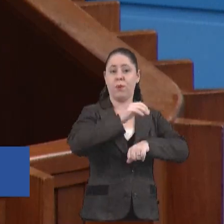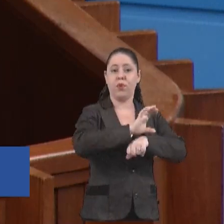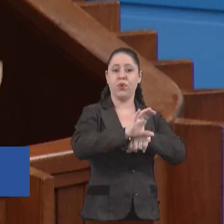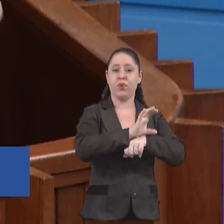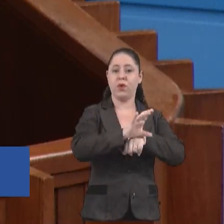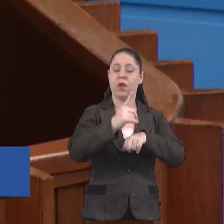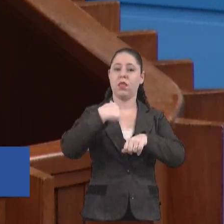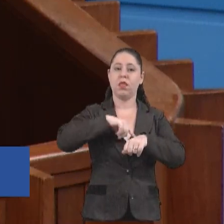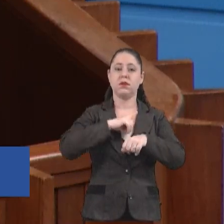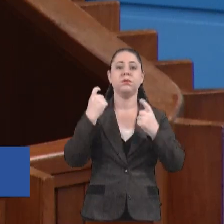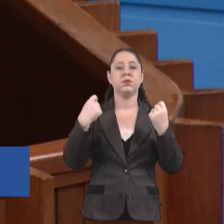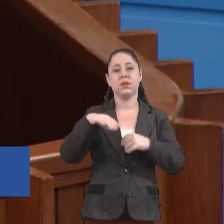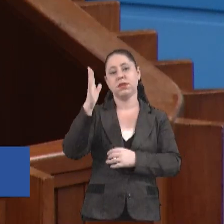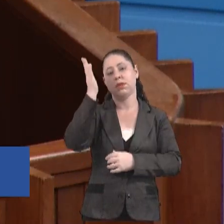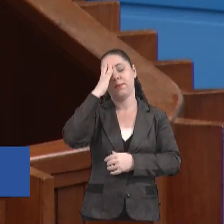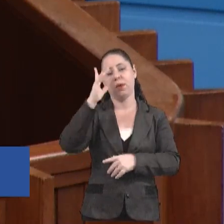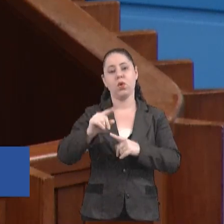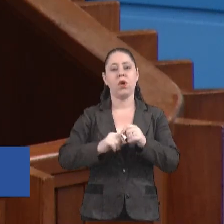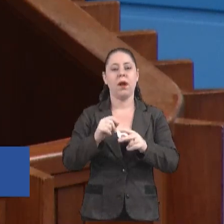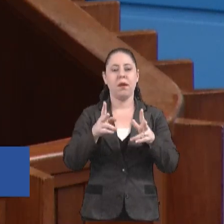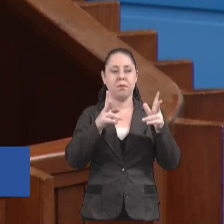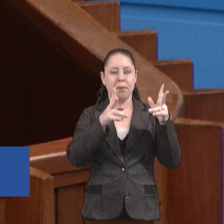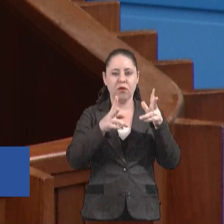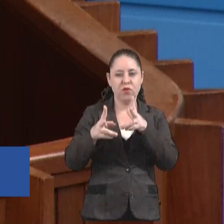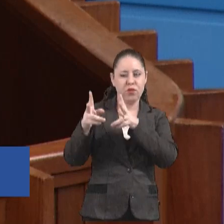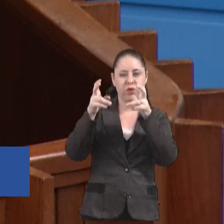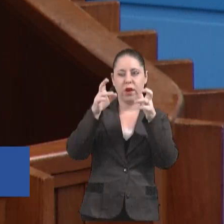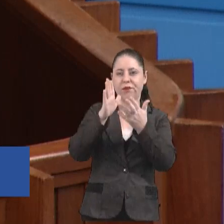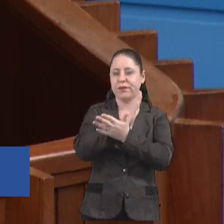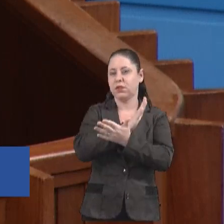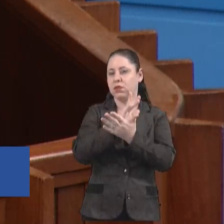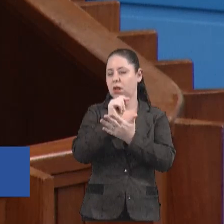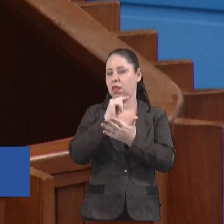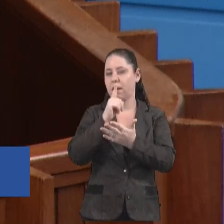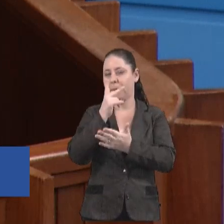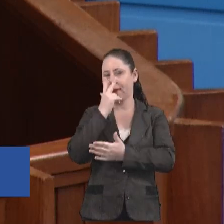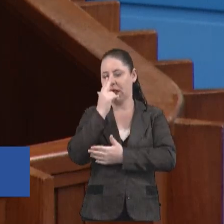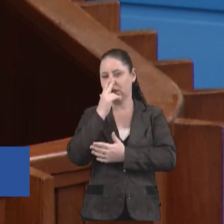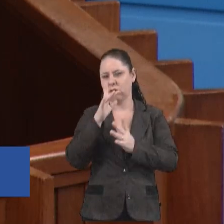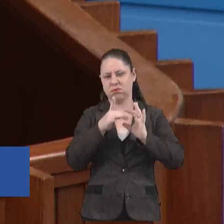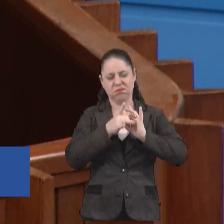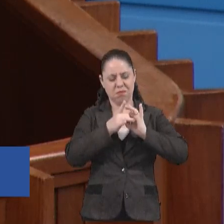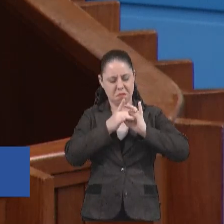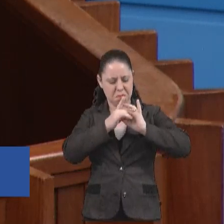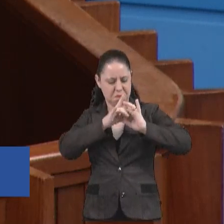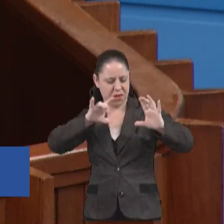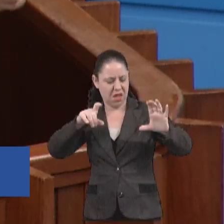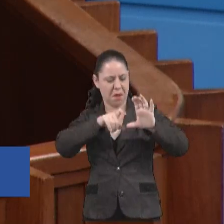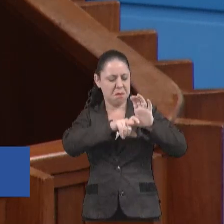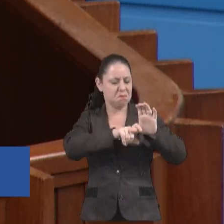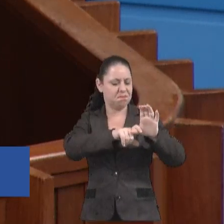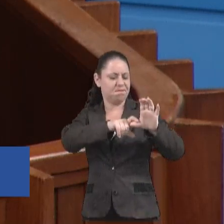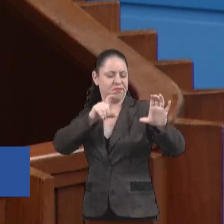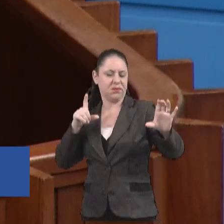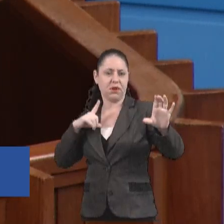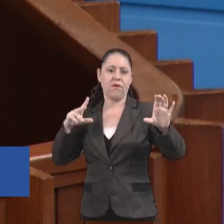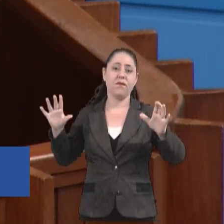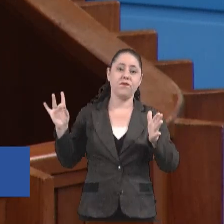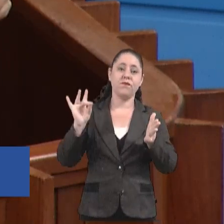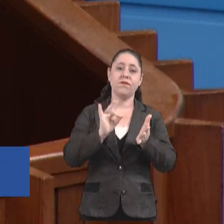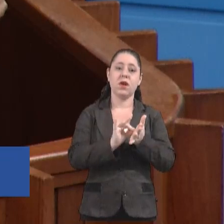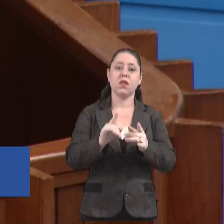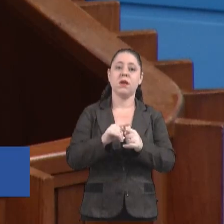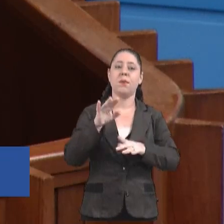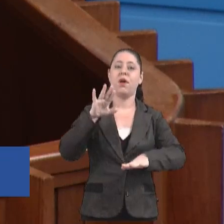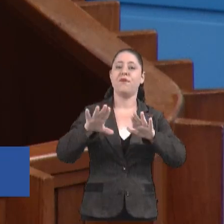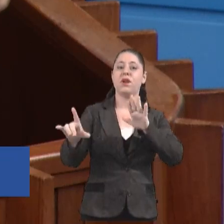capacitação, é porque nós temos que saber exatamente, eu percebo que há uma desconexão da realidade, inclusive